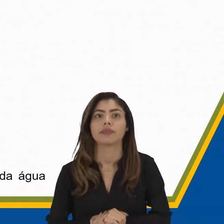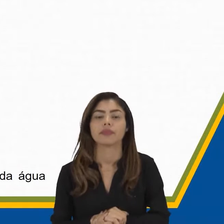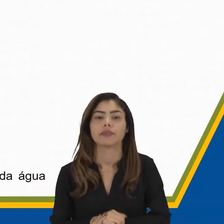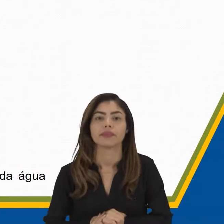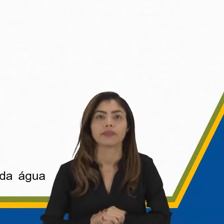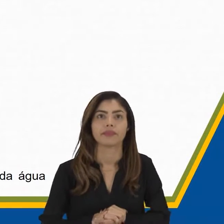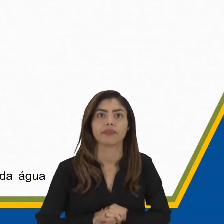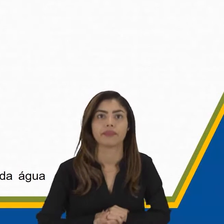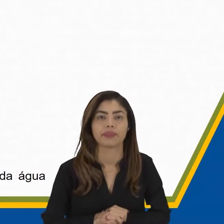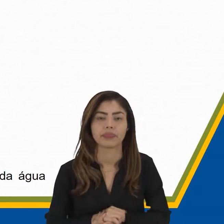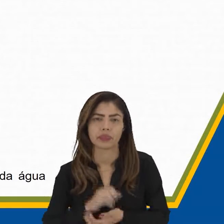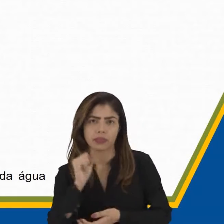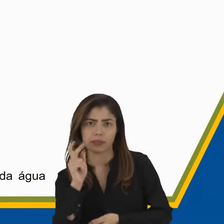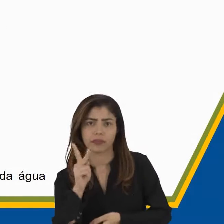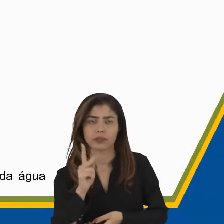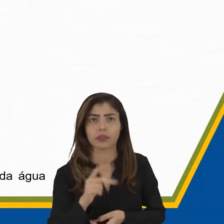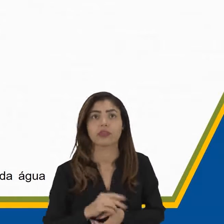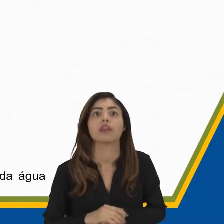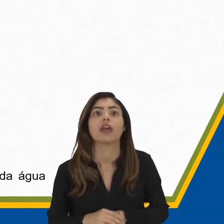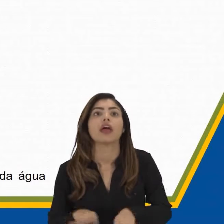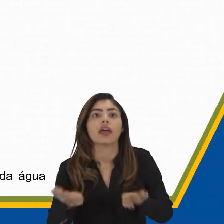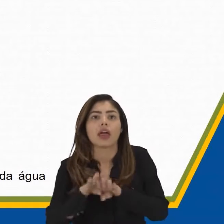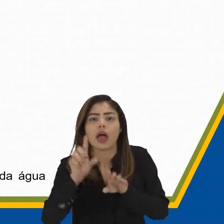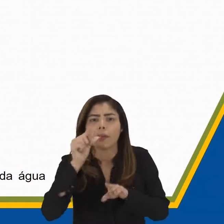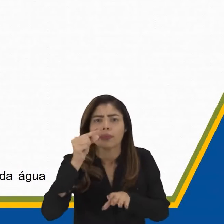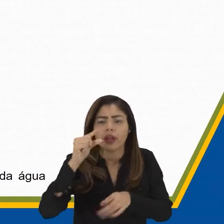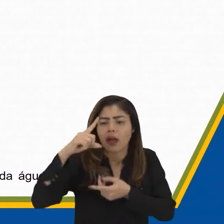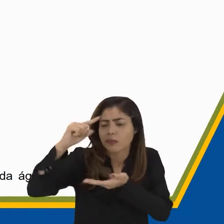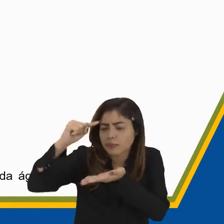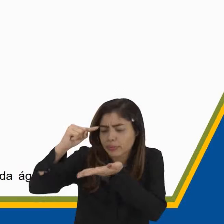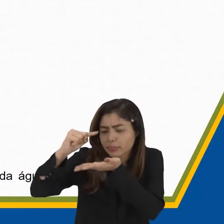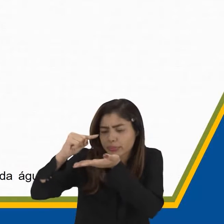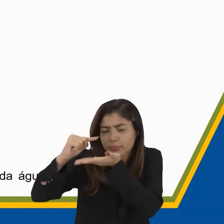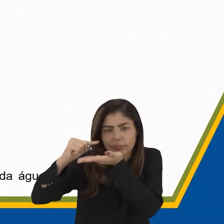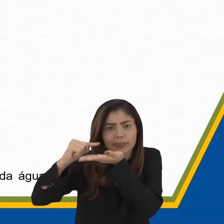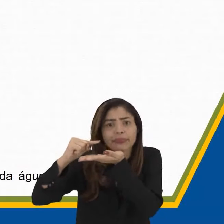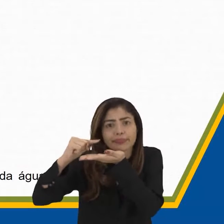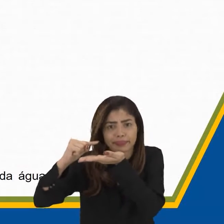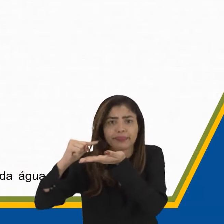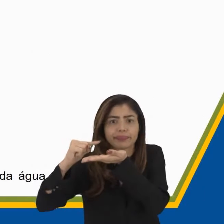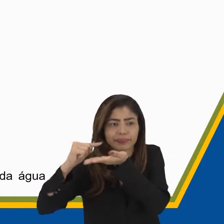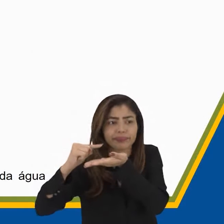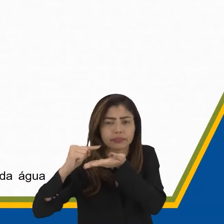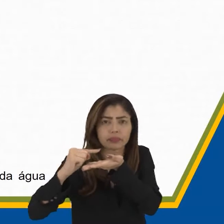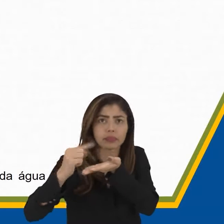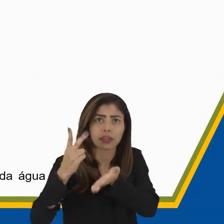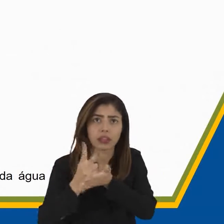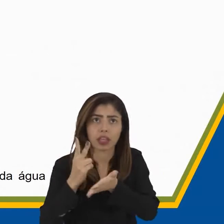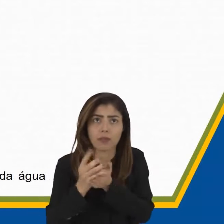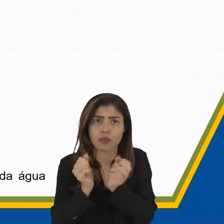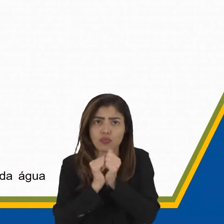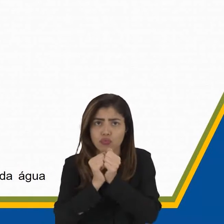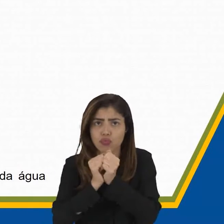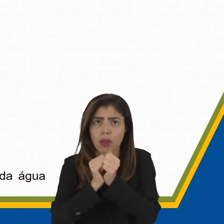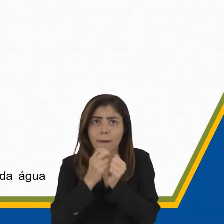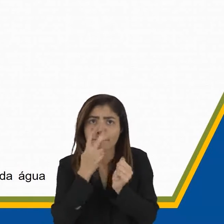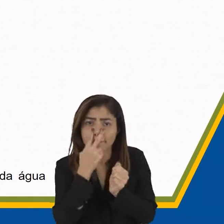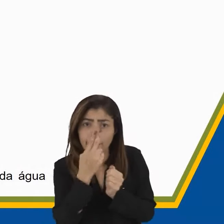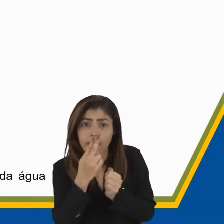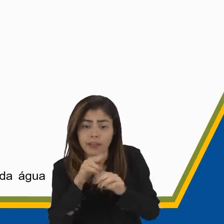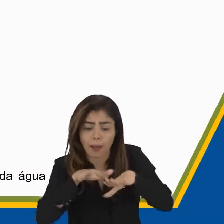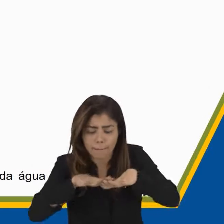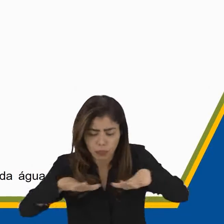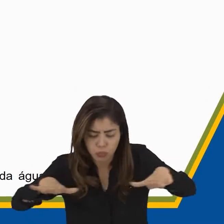seu organismo. Okay? Possui pequeno porte, então as briófitas são muito pequenininhas, elas todas juntas formam ali como se parecesse